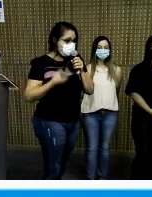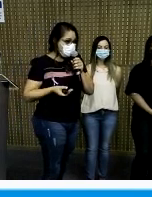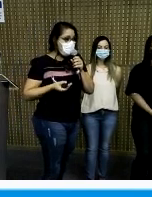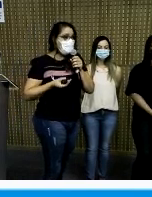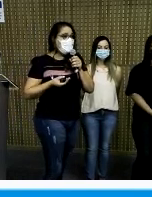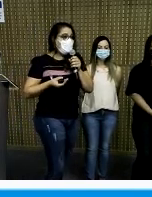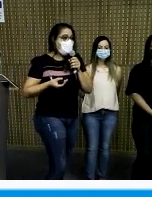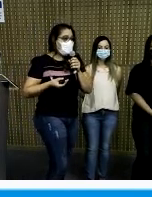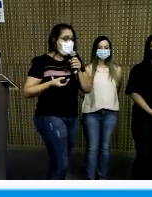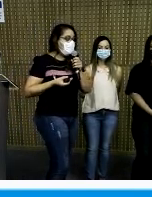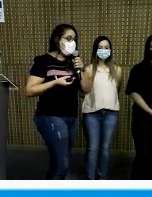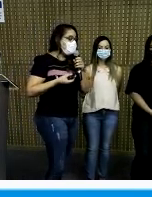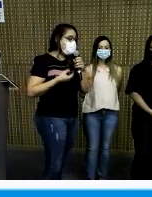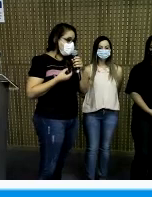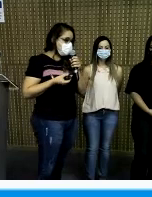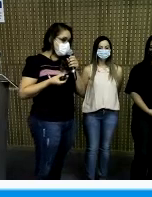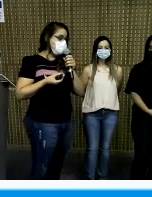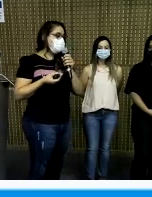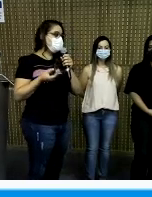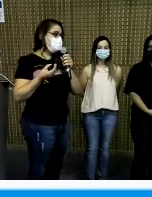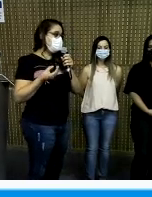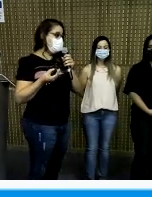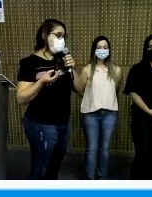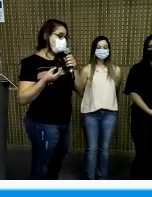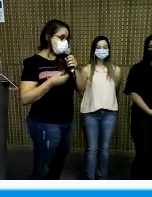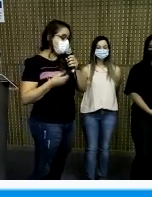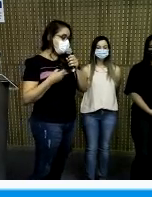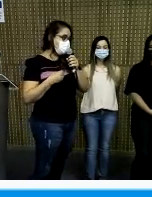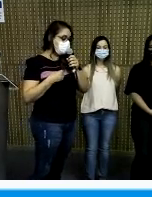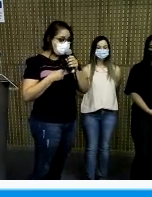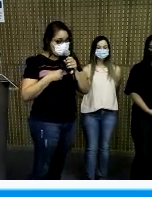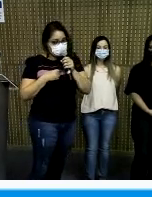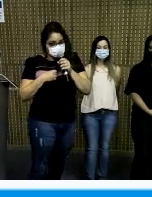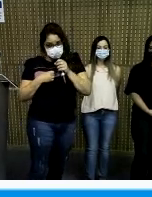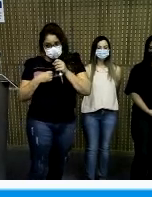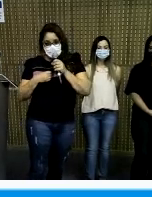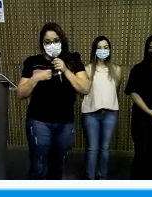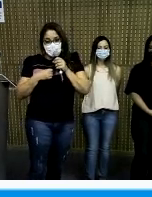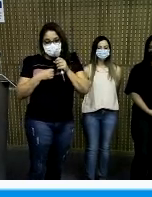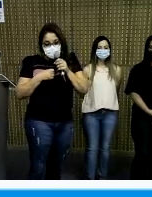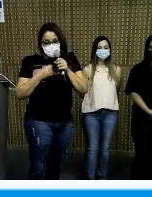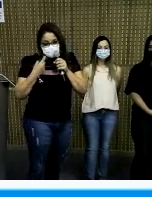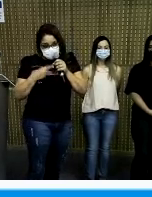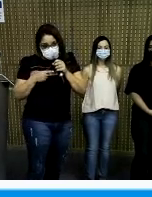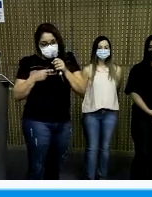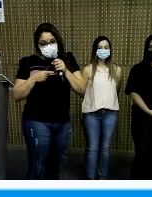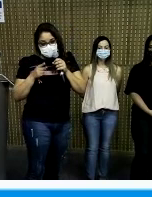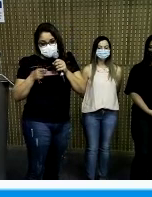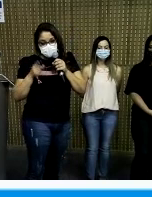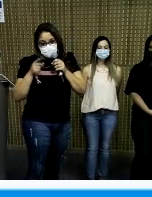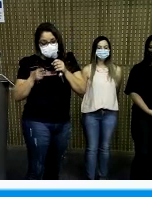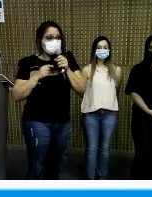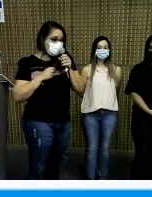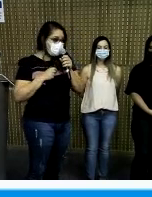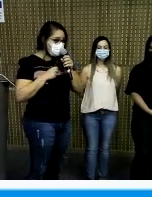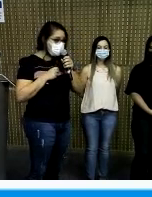teve, sim, a participação do profissional da odontologia. Até, inclusive, na questão